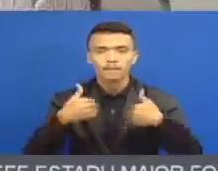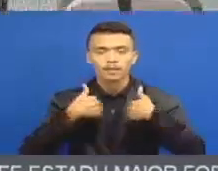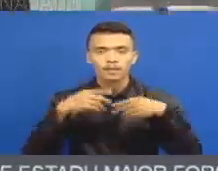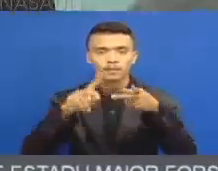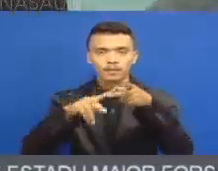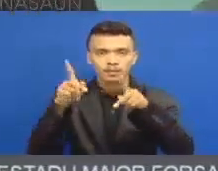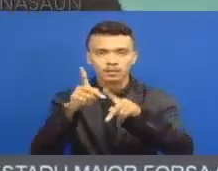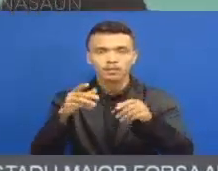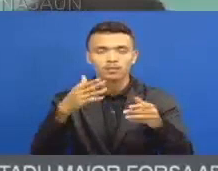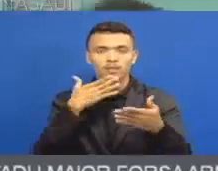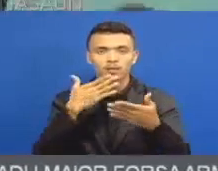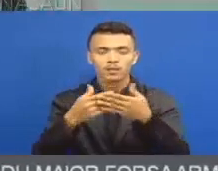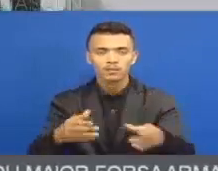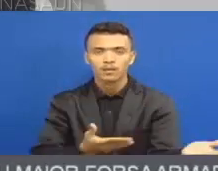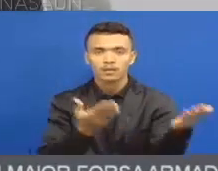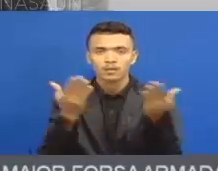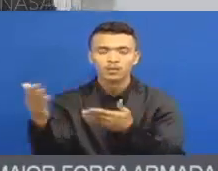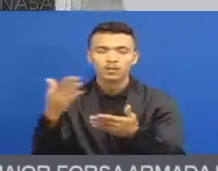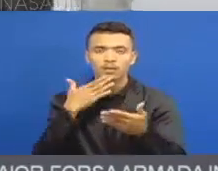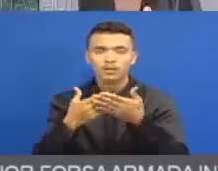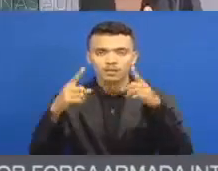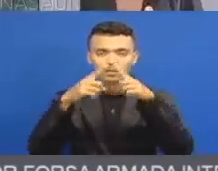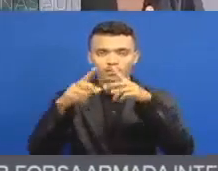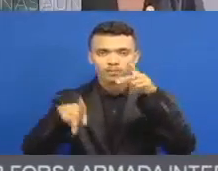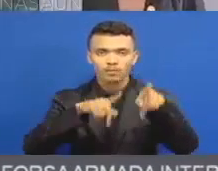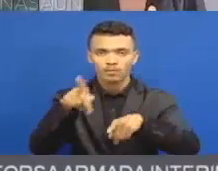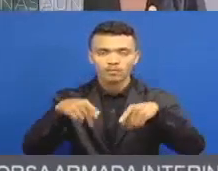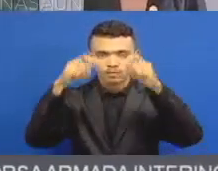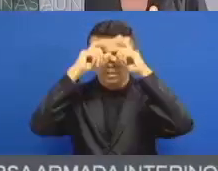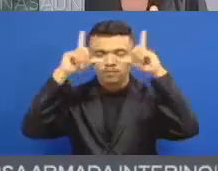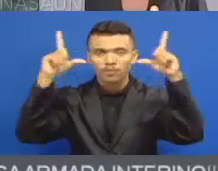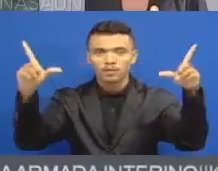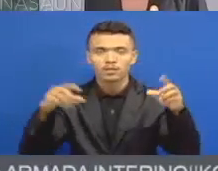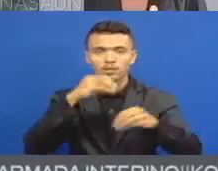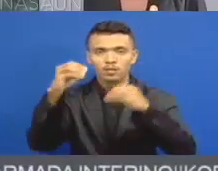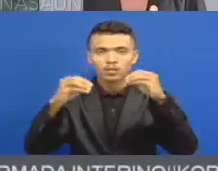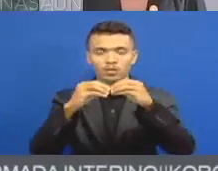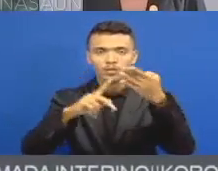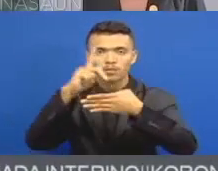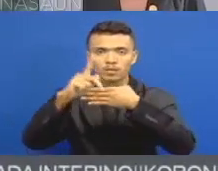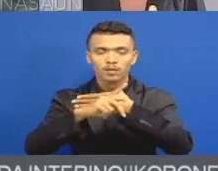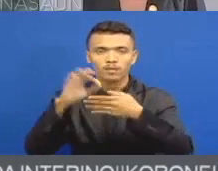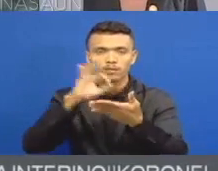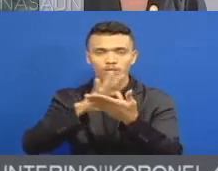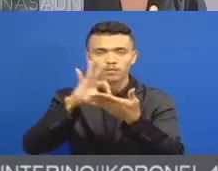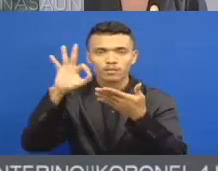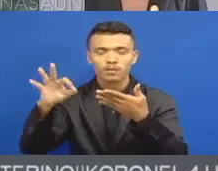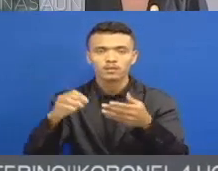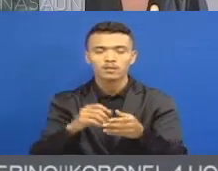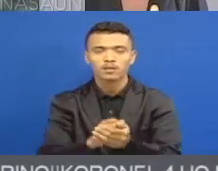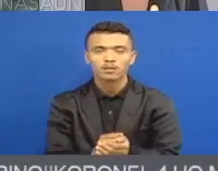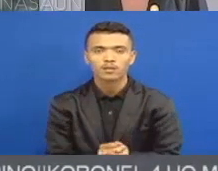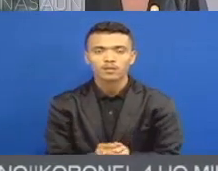Cooperação Bilateral Nebelori Benefício ba Povo Timor-Leste. Como o Programa de Formação Técnico no